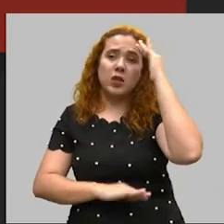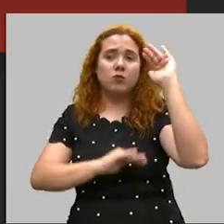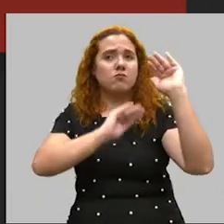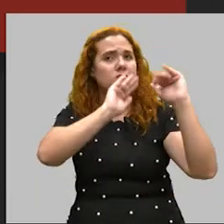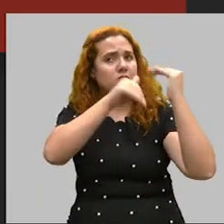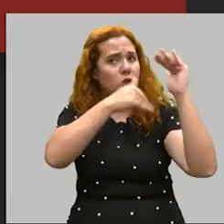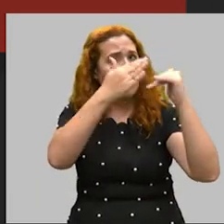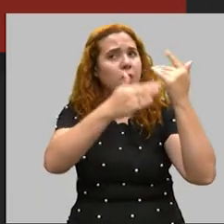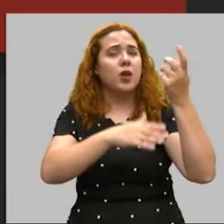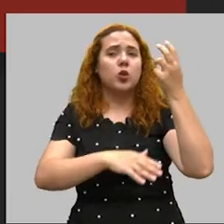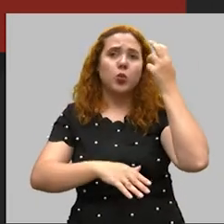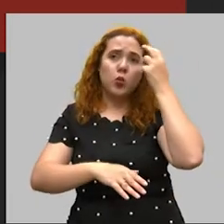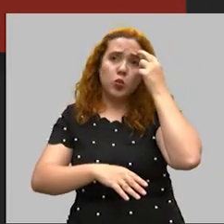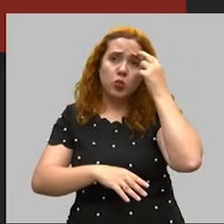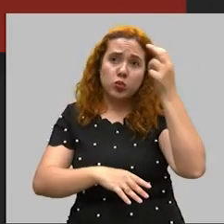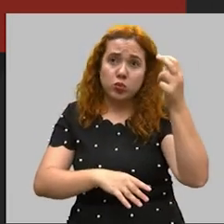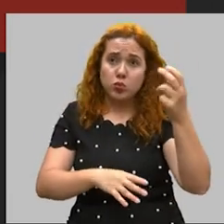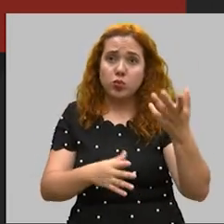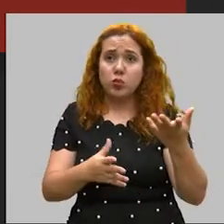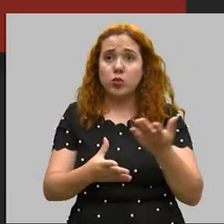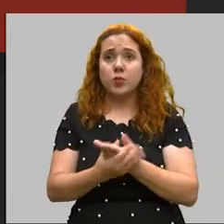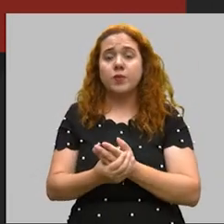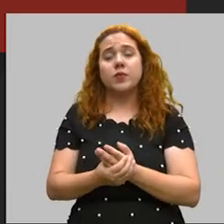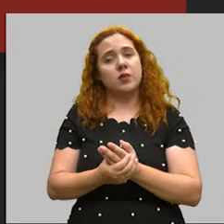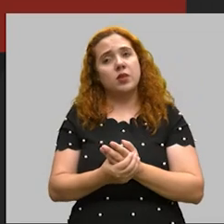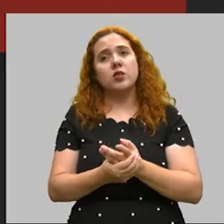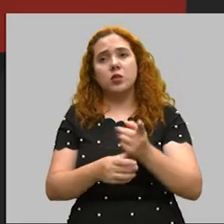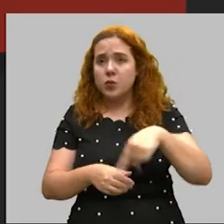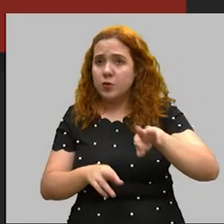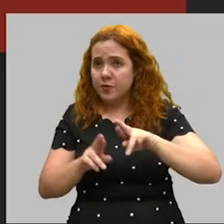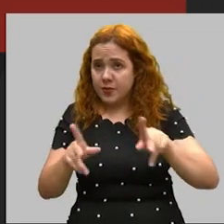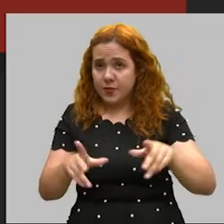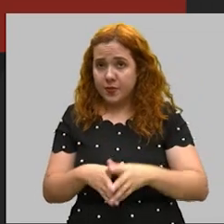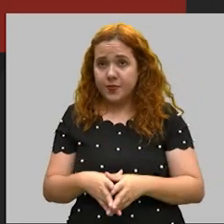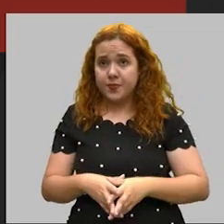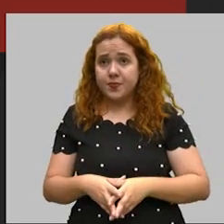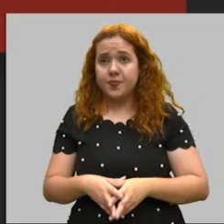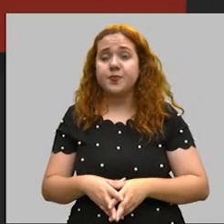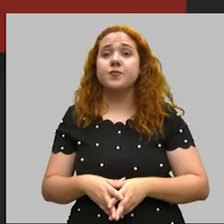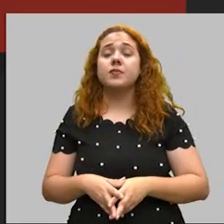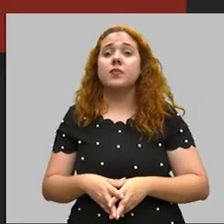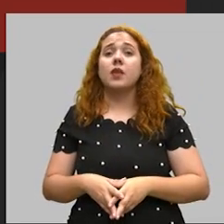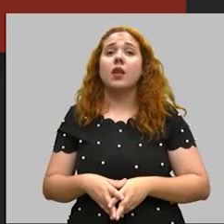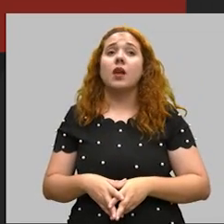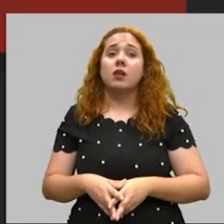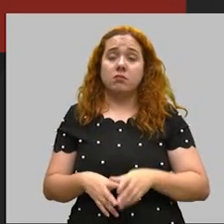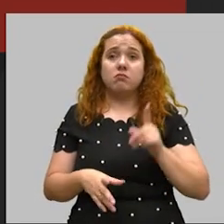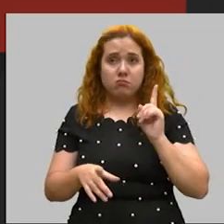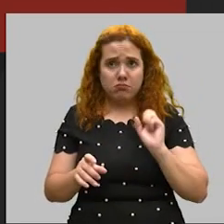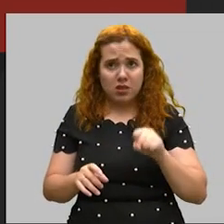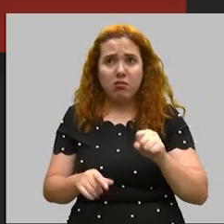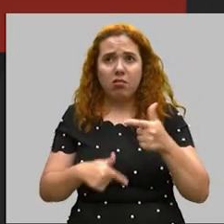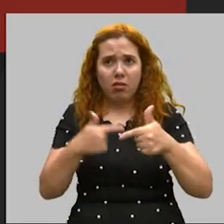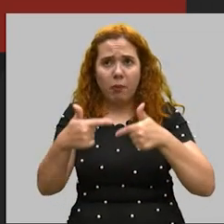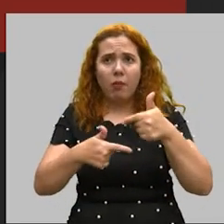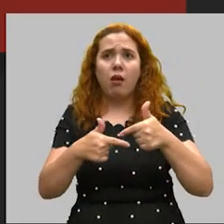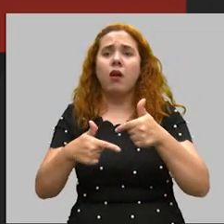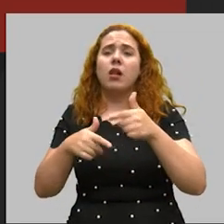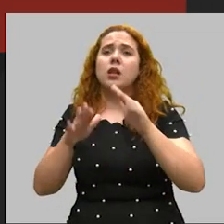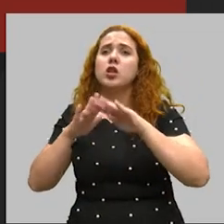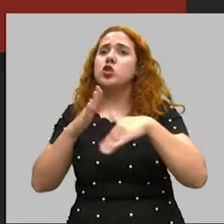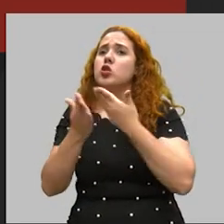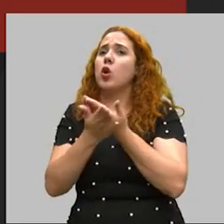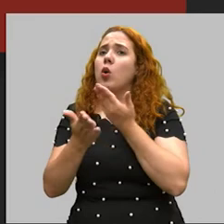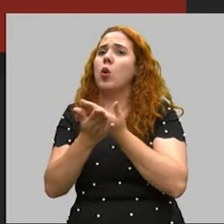de Cultura né Então essa é o diferencial Ele atende as escolas do campo sim mas ele também está